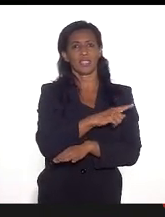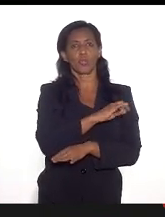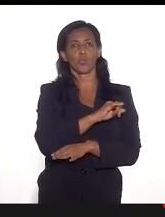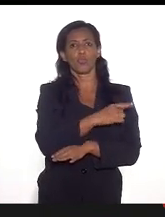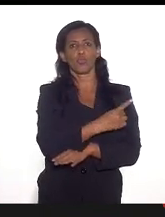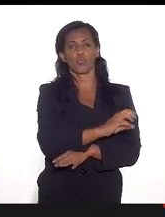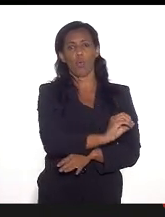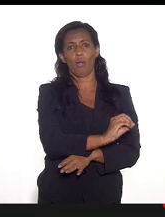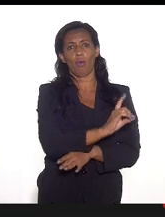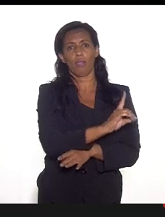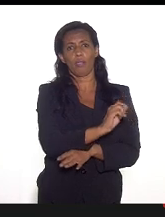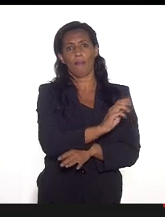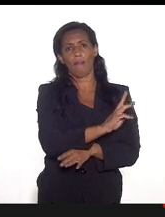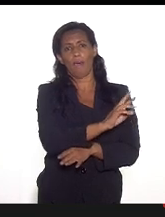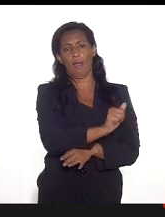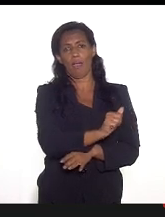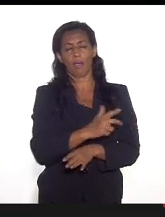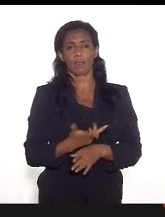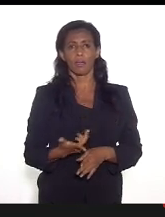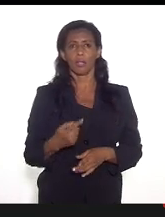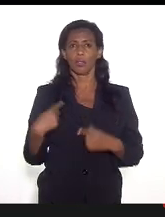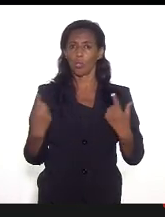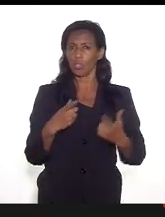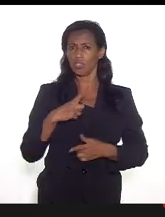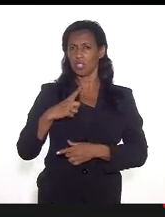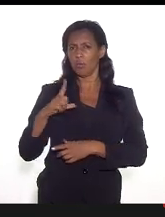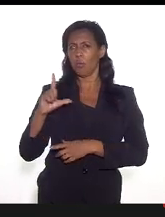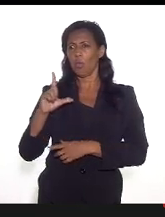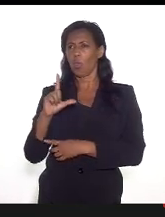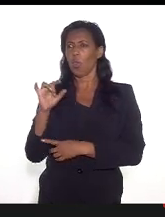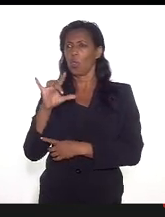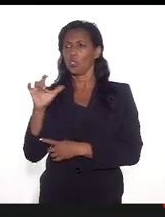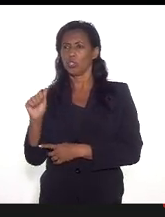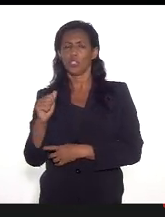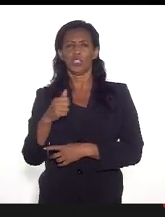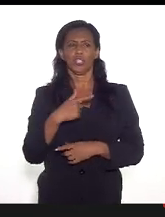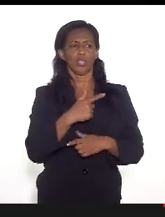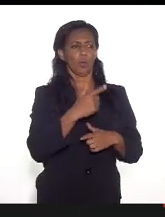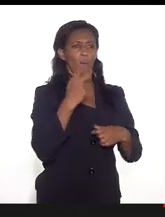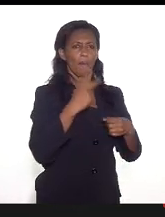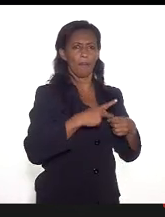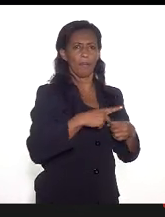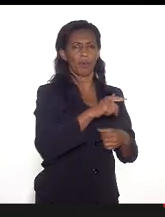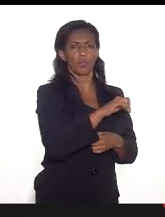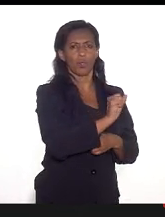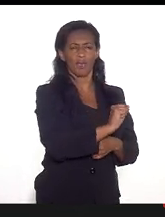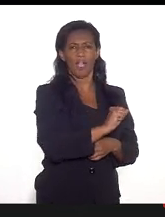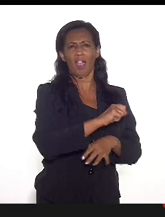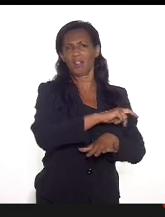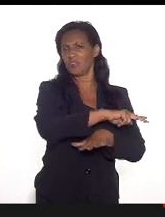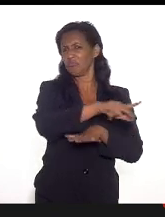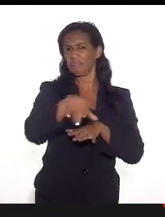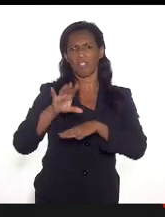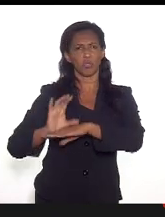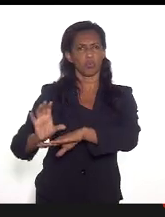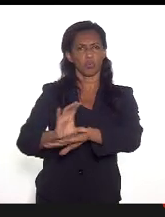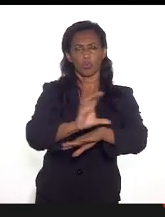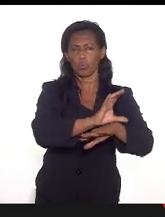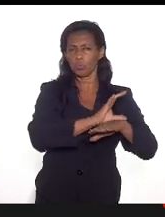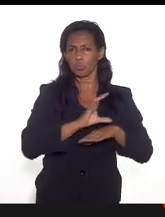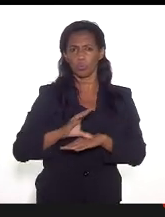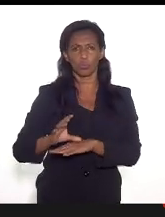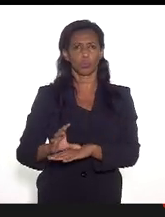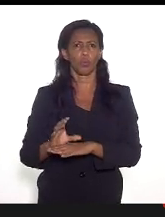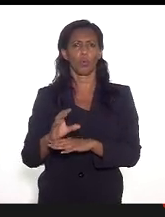temos cursos também nessa área de abrangência, tanto de logística, quanto ali de construção naval, de petróleo e gás, especialmente São João da Barra, que é próximo a Porto do Açu,